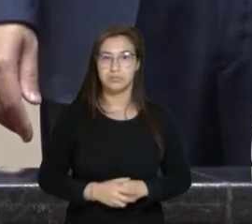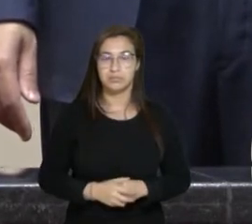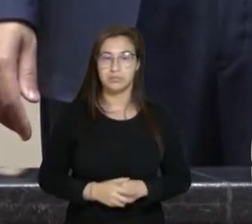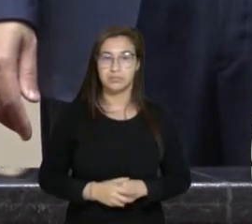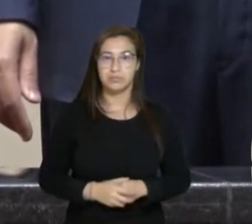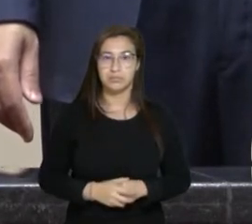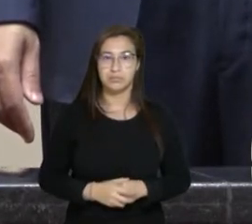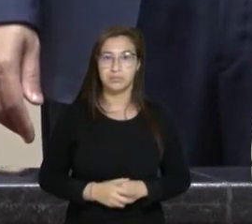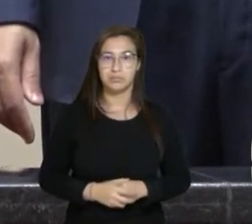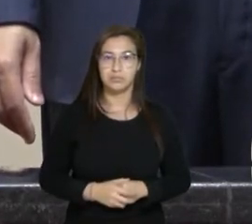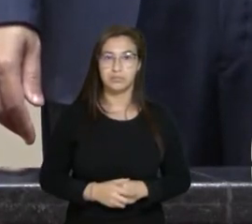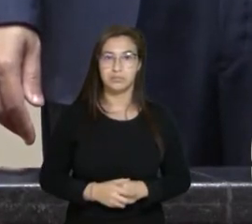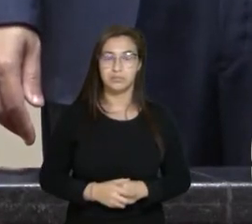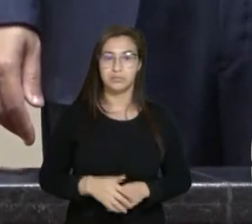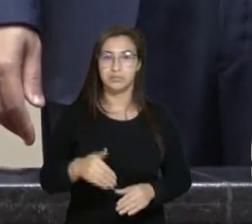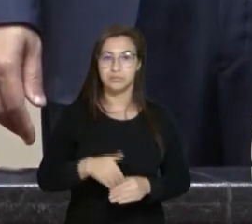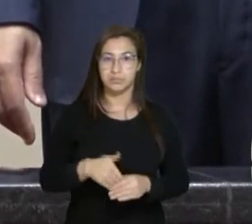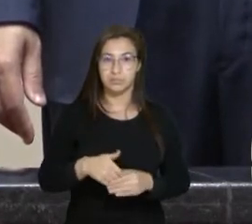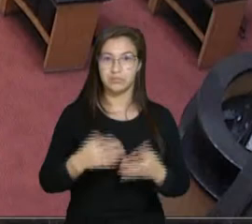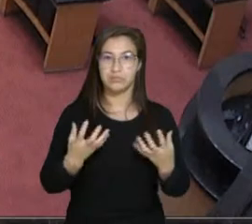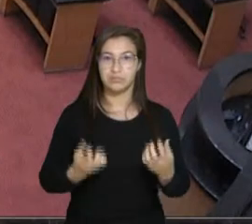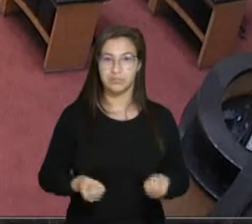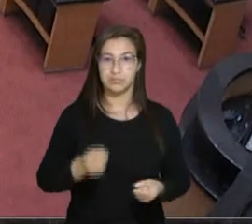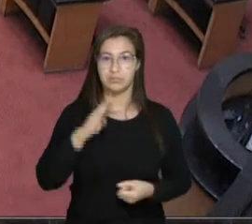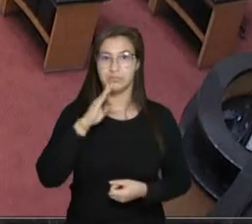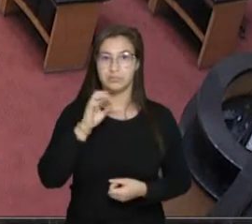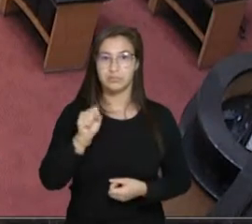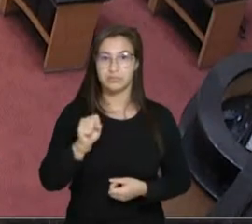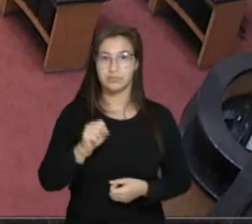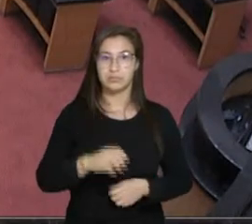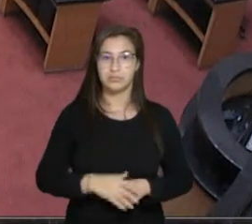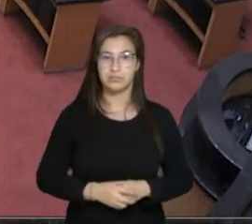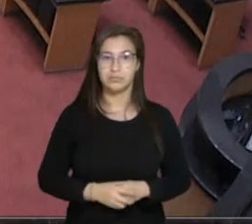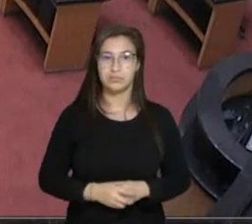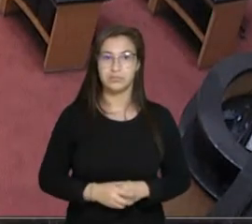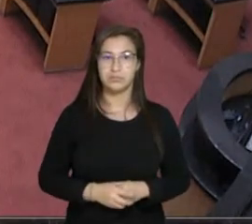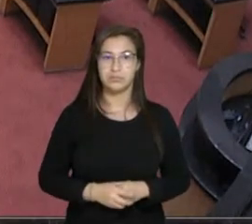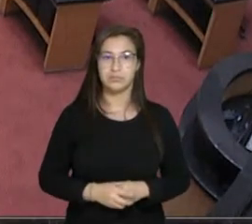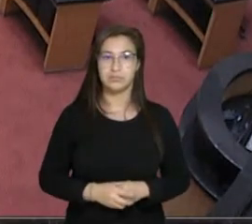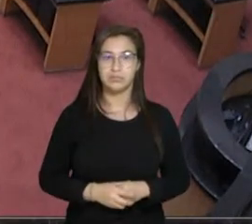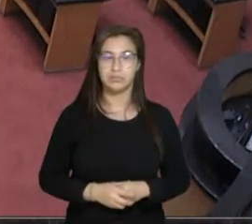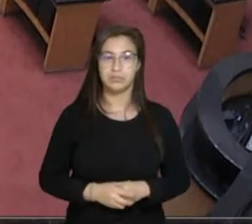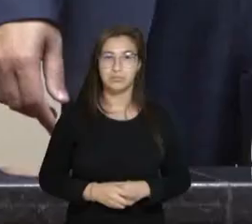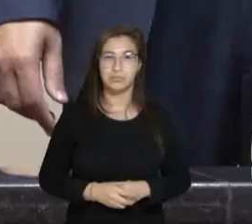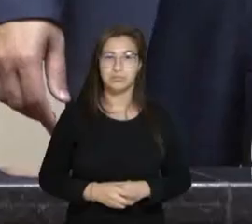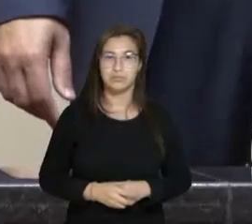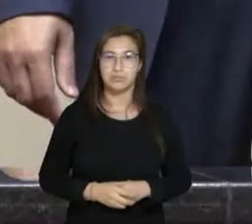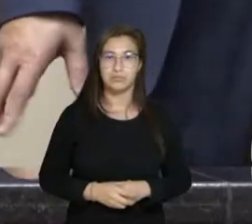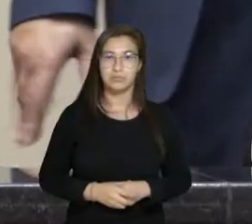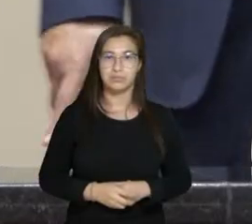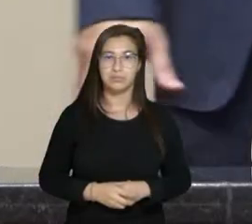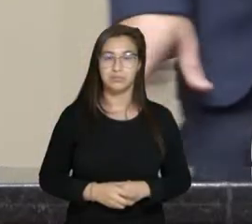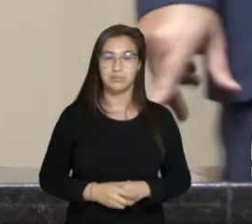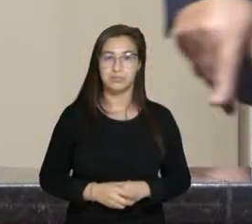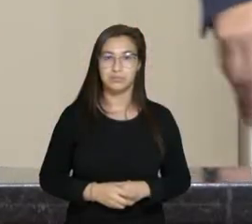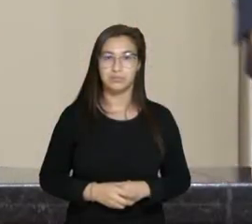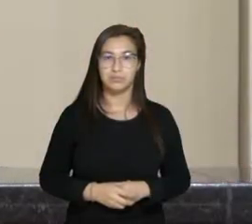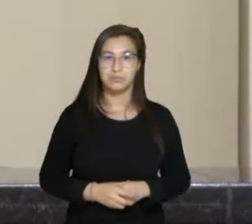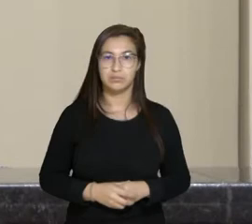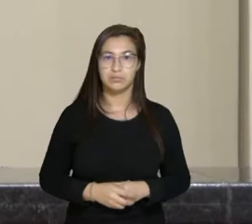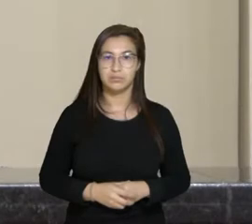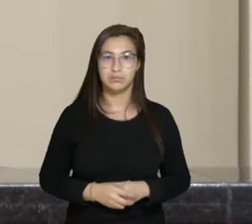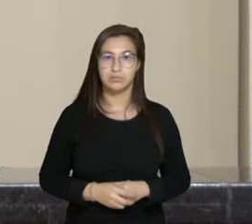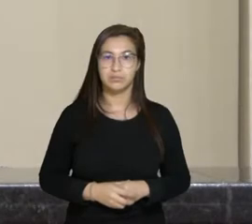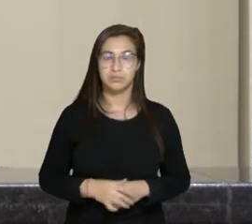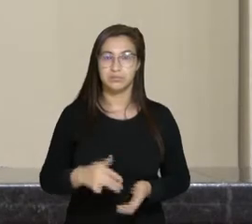o voto favorável Deputado Bruno Souza a Moção 548